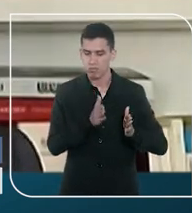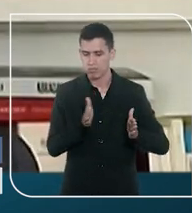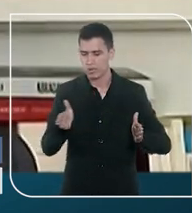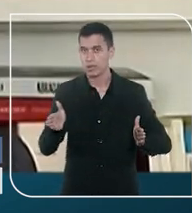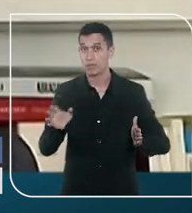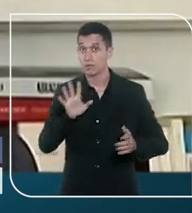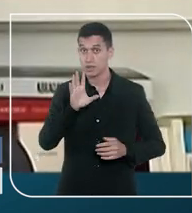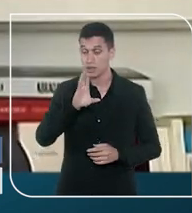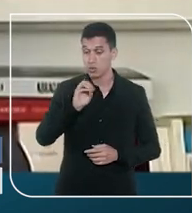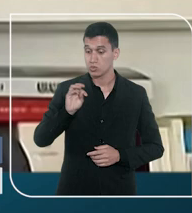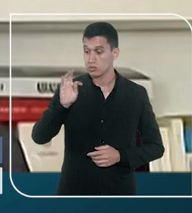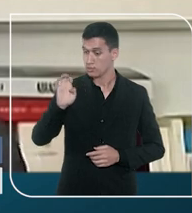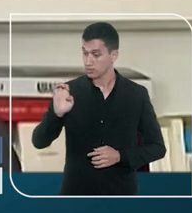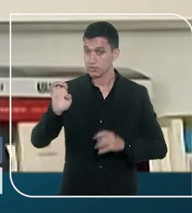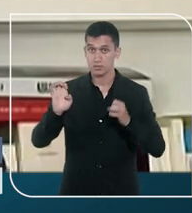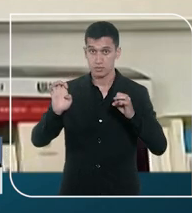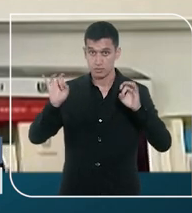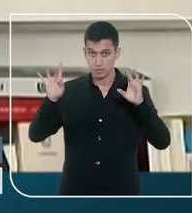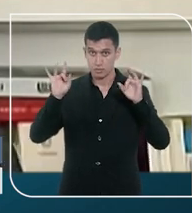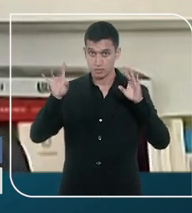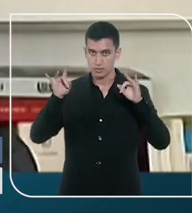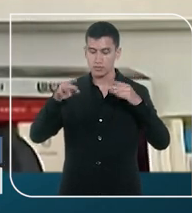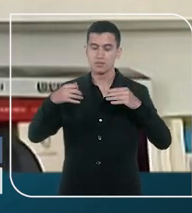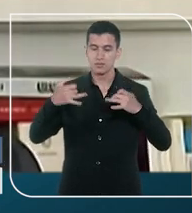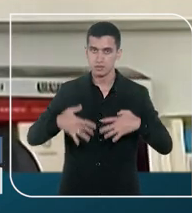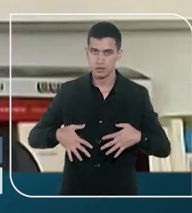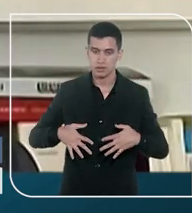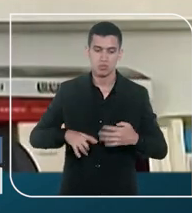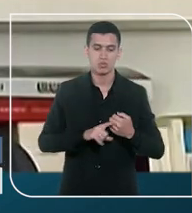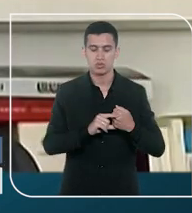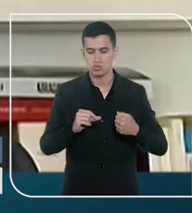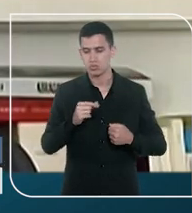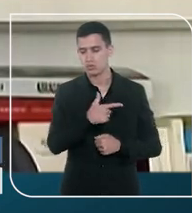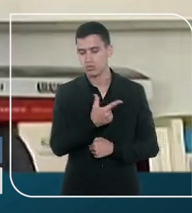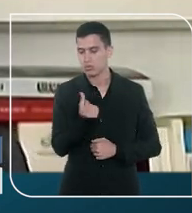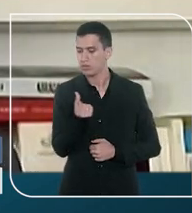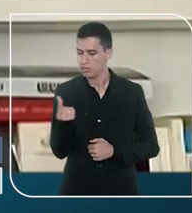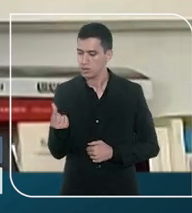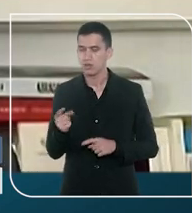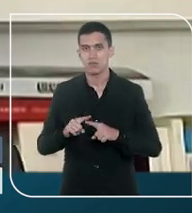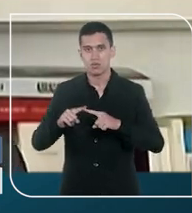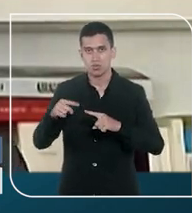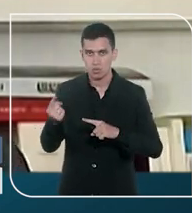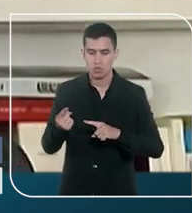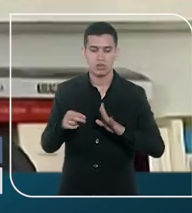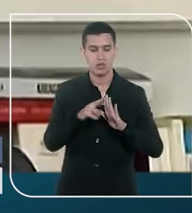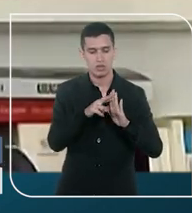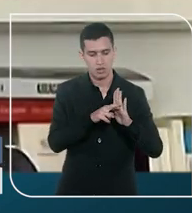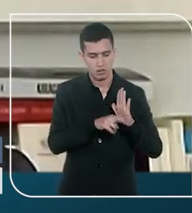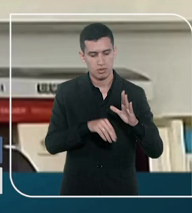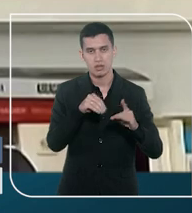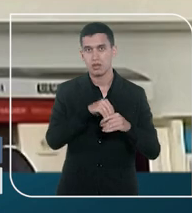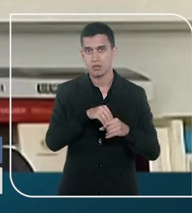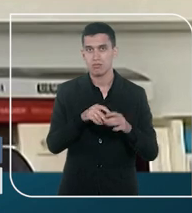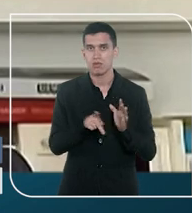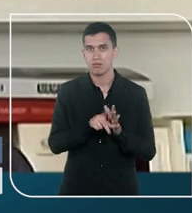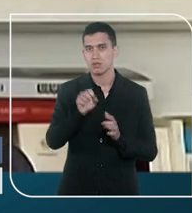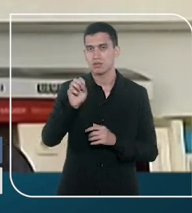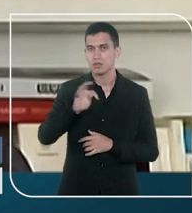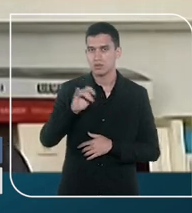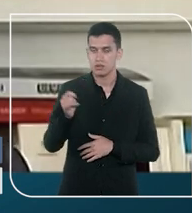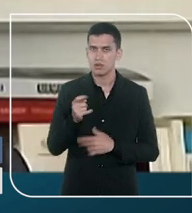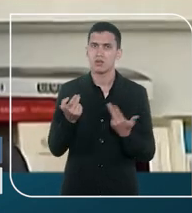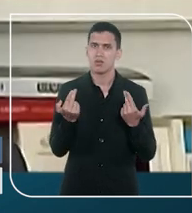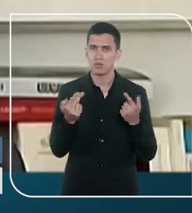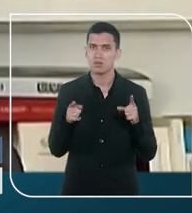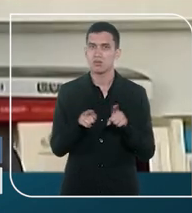Especial, interpretando, volto a dizer, não só os artigos 266 e seguintes do regimento interno do STJ,